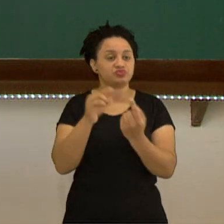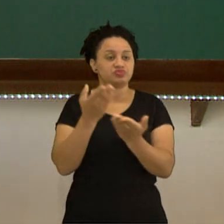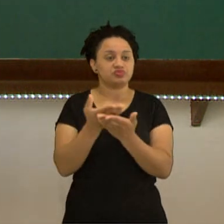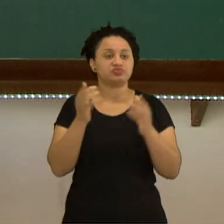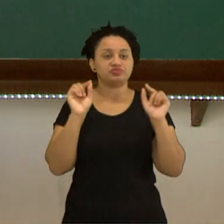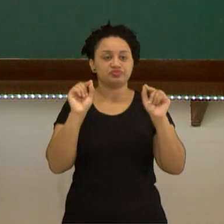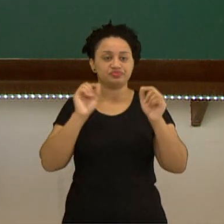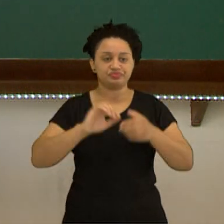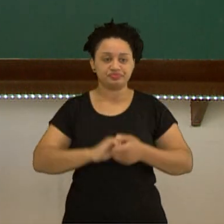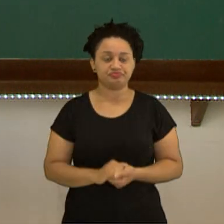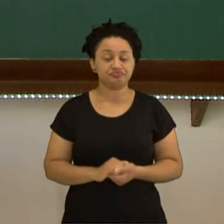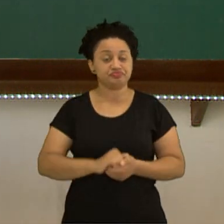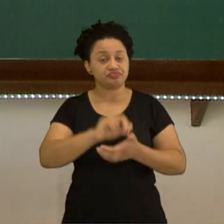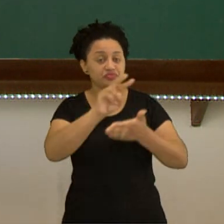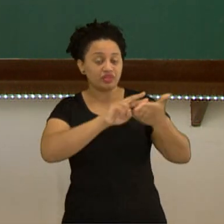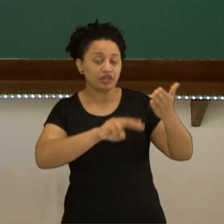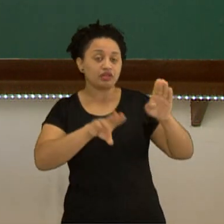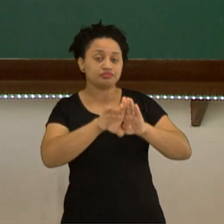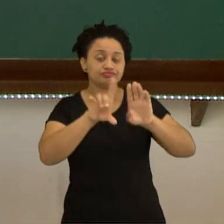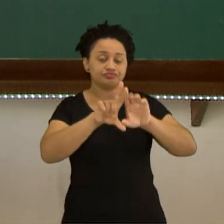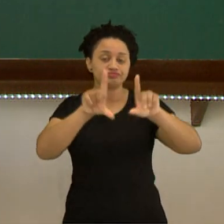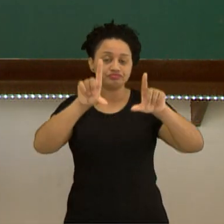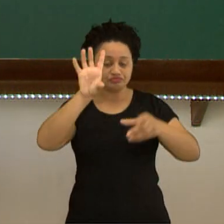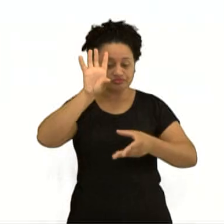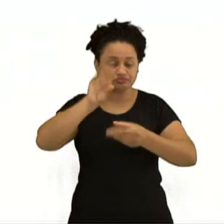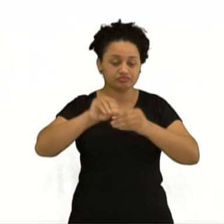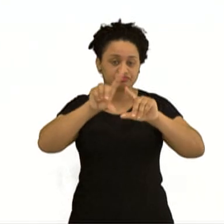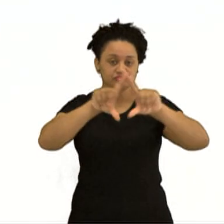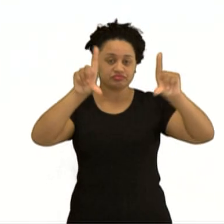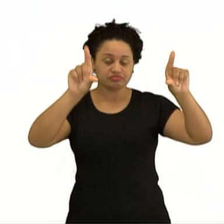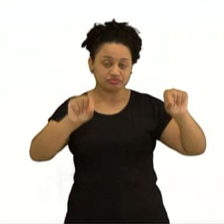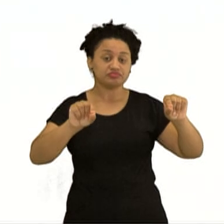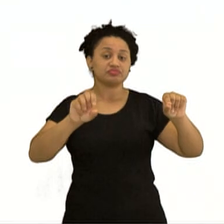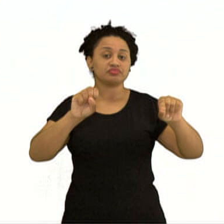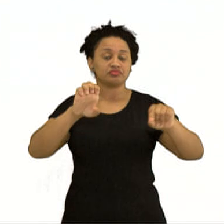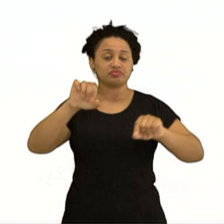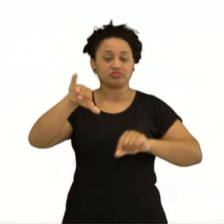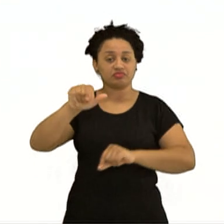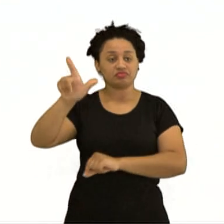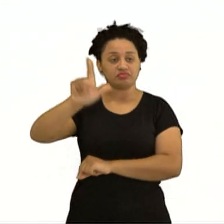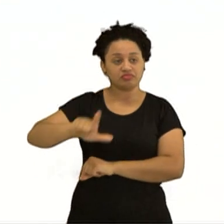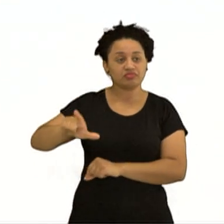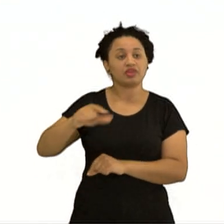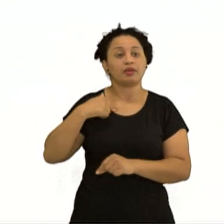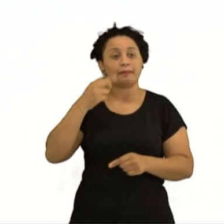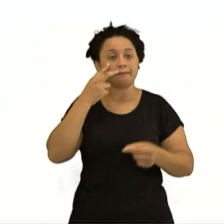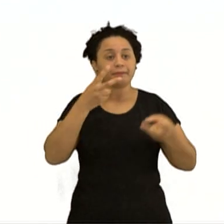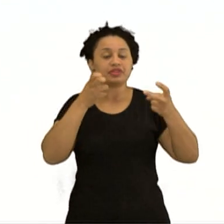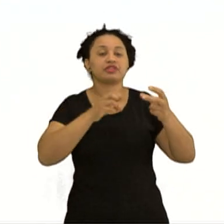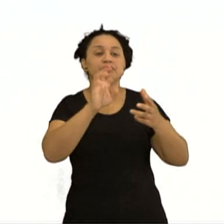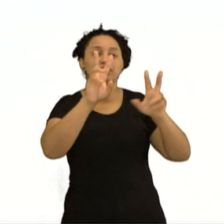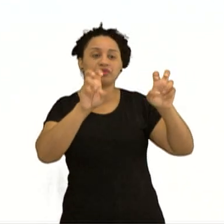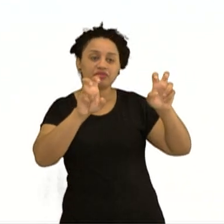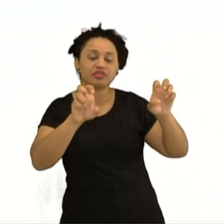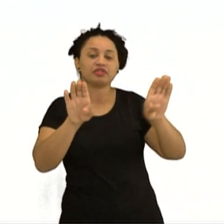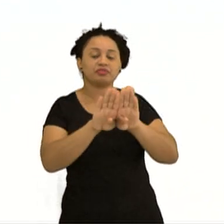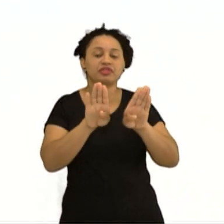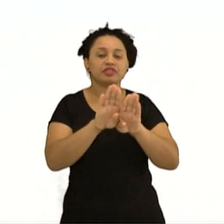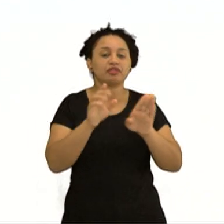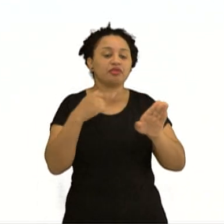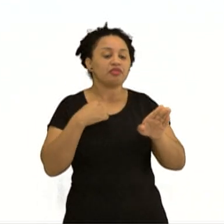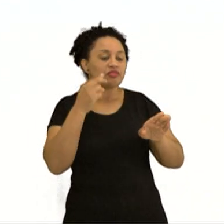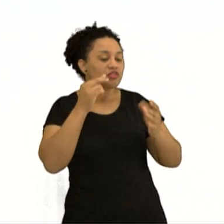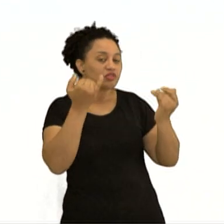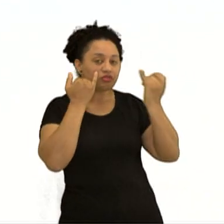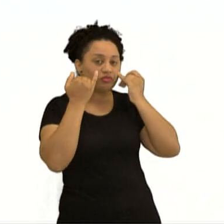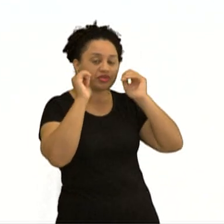são: ler e compreender fragmento de ensaio literário, reconhecer o tema, localizar informações explícitas